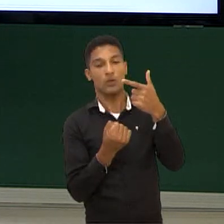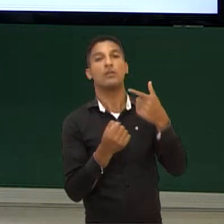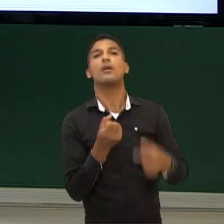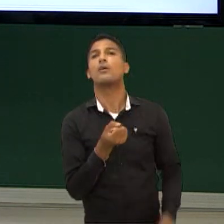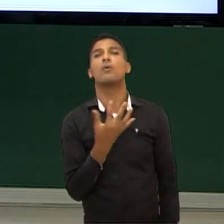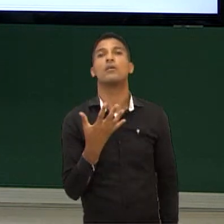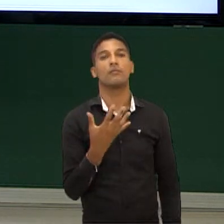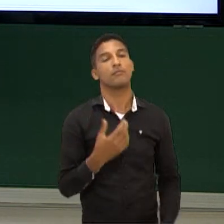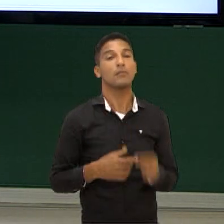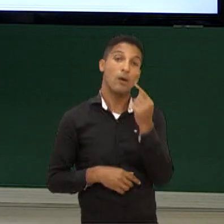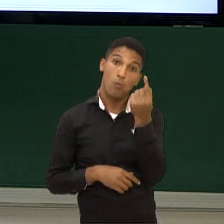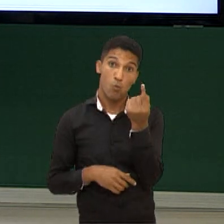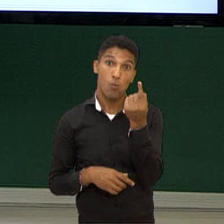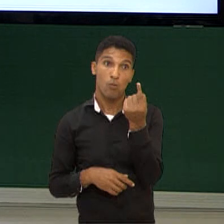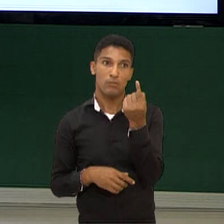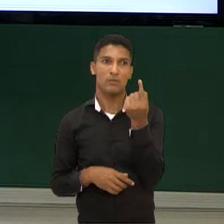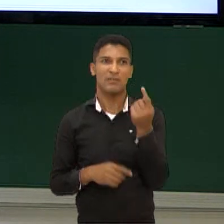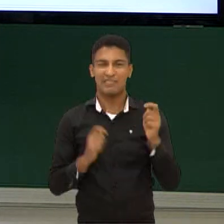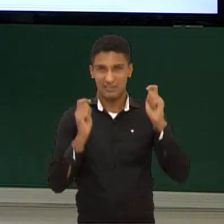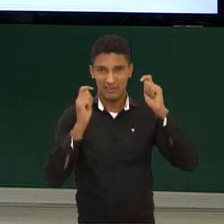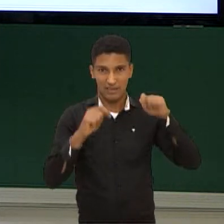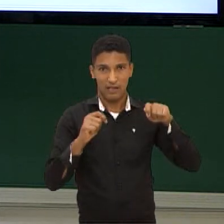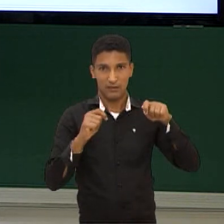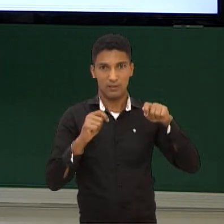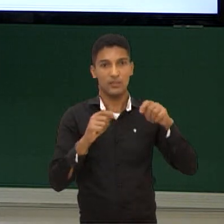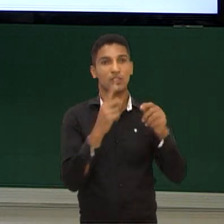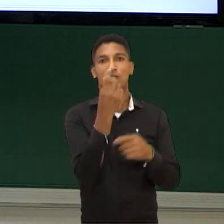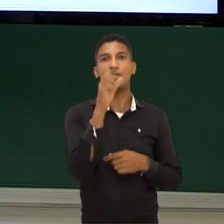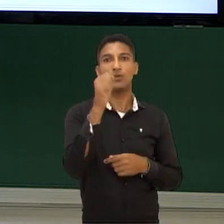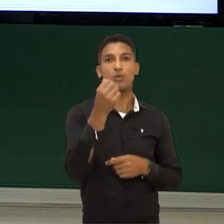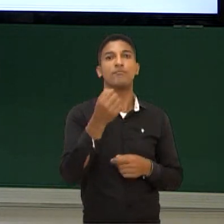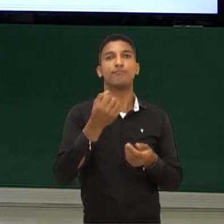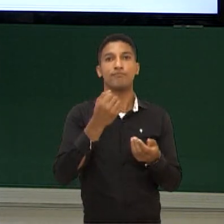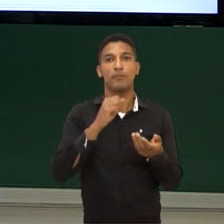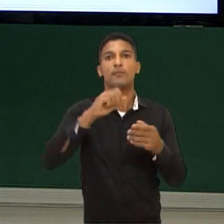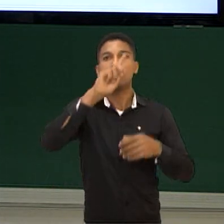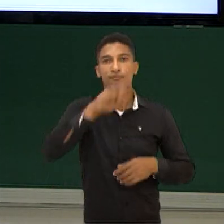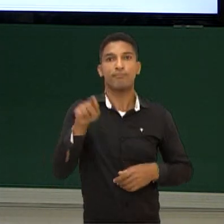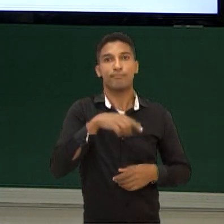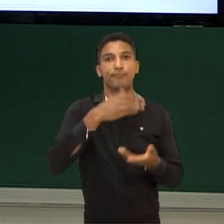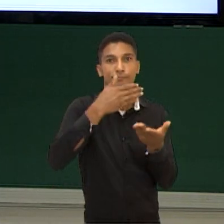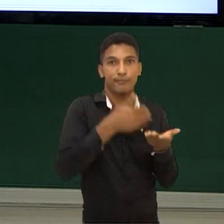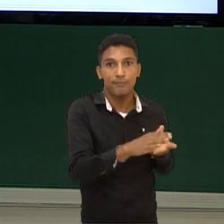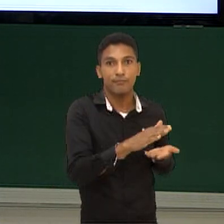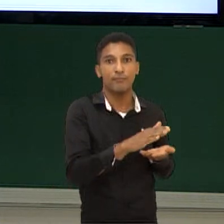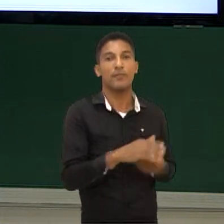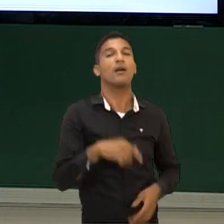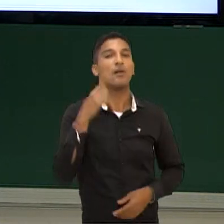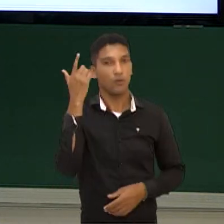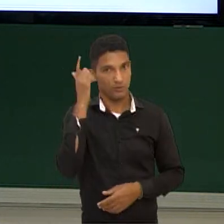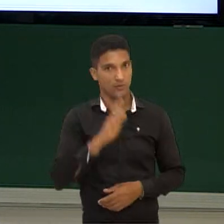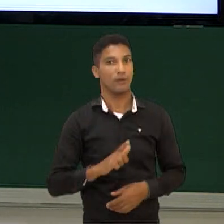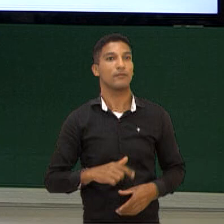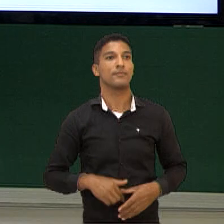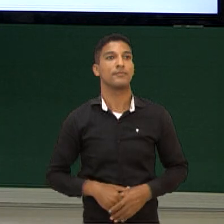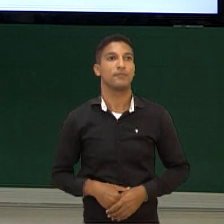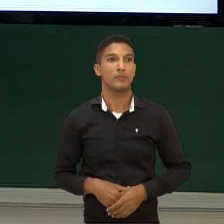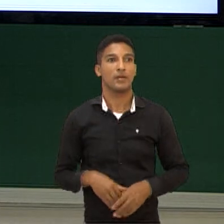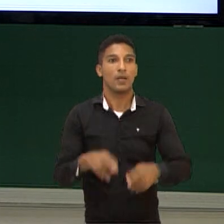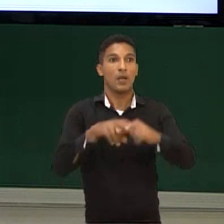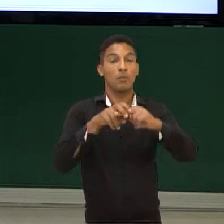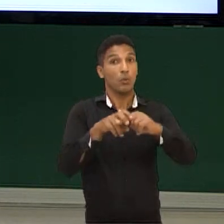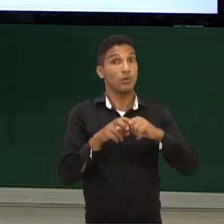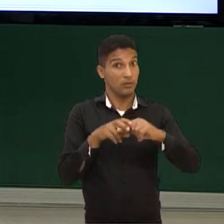Vai resultar em 1. Eu consigo eliminar esse 18? Consigo, né? Então, é isso que a professora fez aqui.